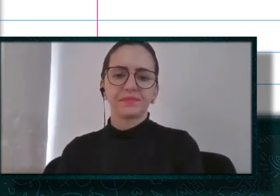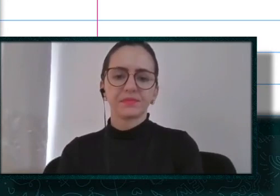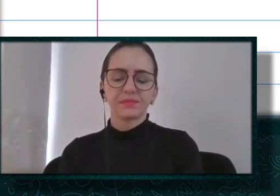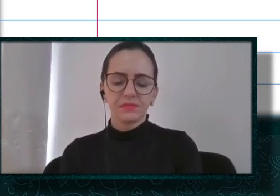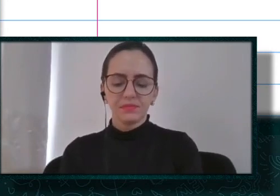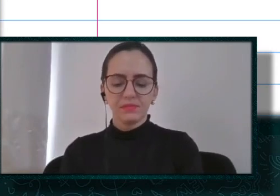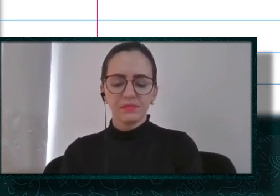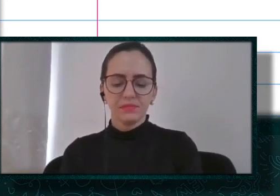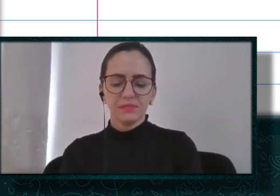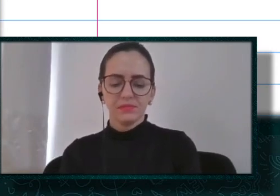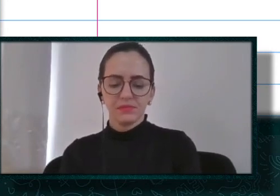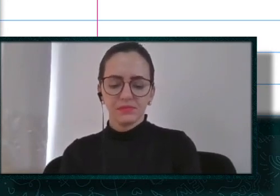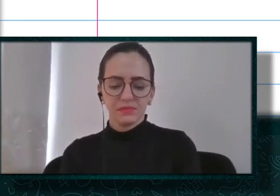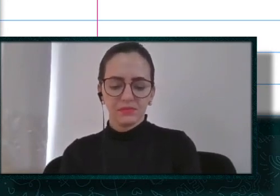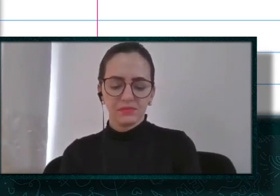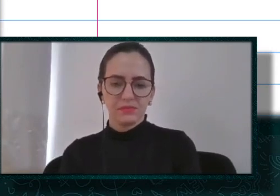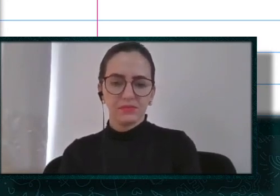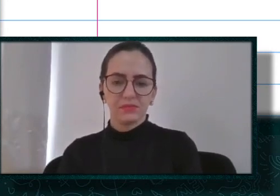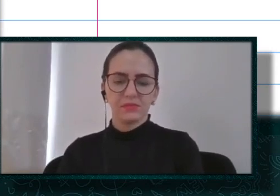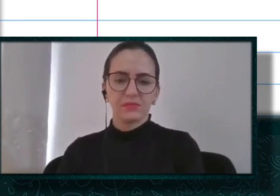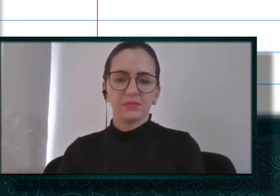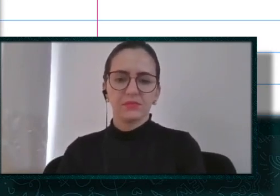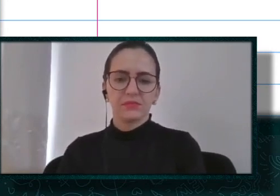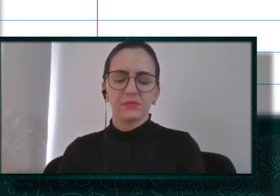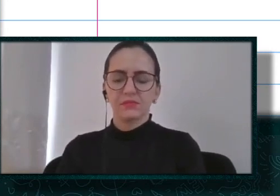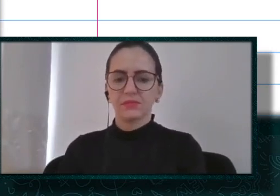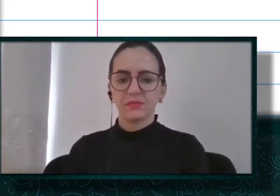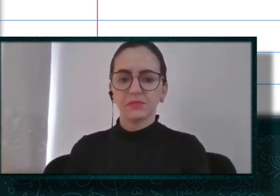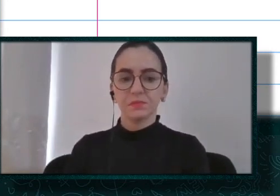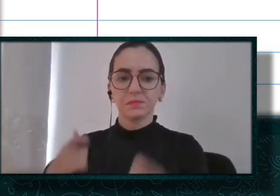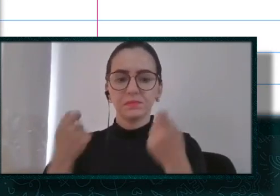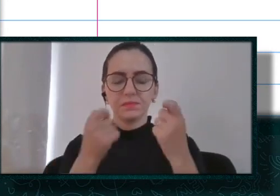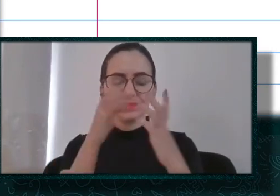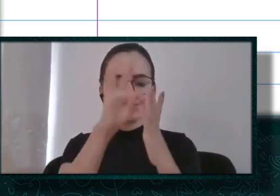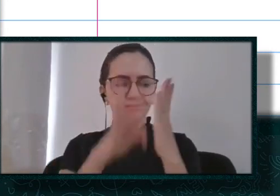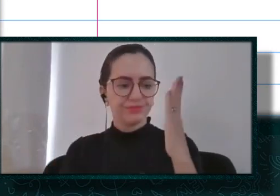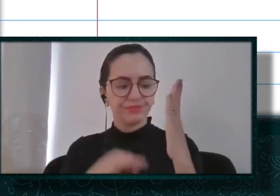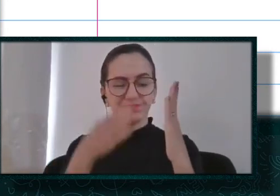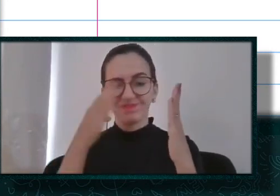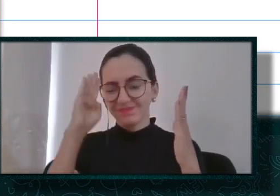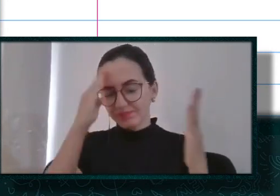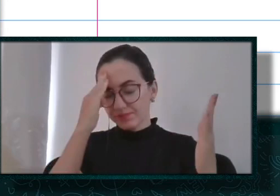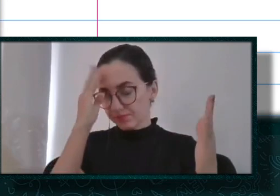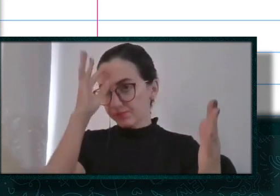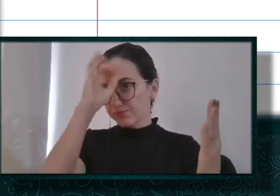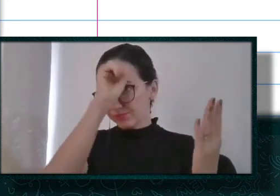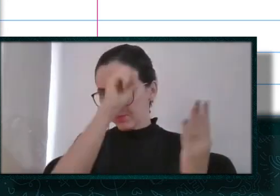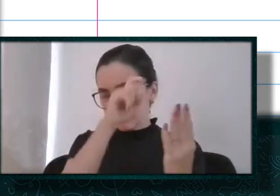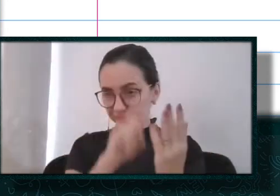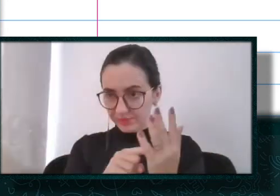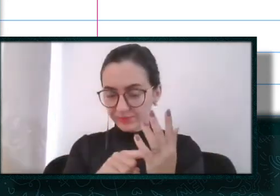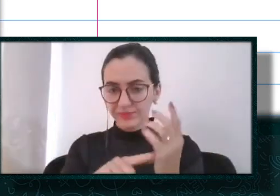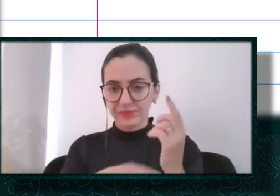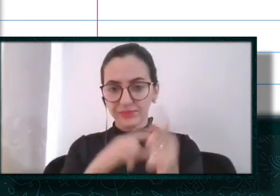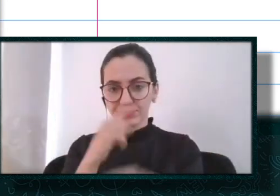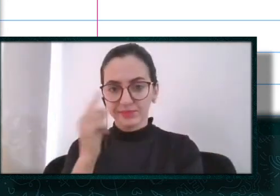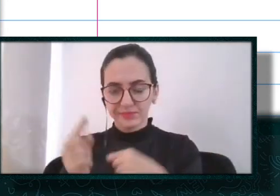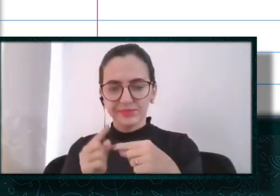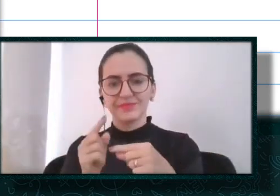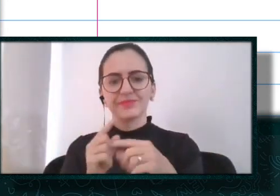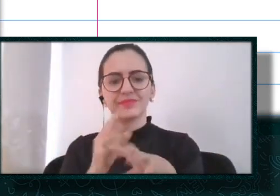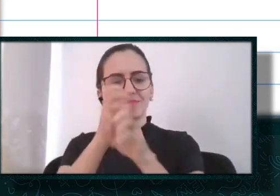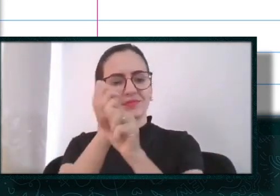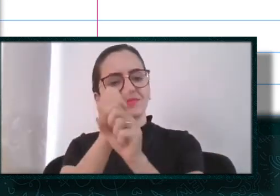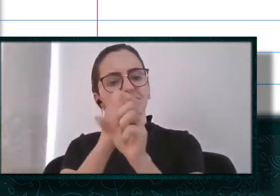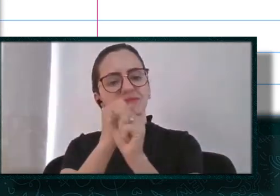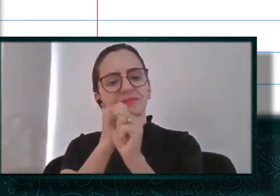Percebeu que aqui o que a gente leva para a resolução é interpretação de texto. Eu tive que ler o texto, entender o que estava escrito nele, para descobrir